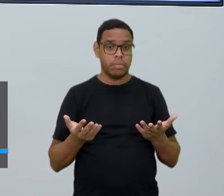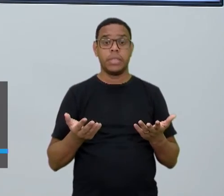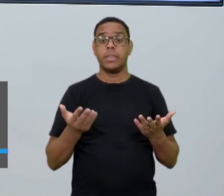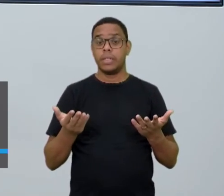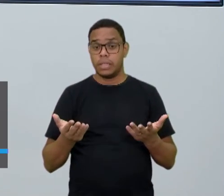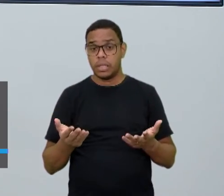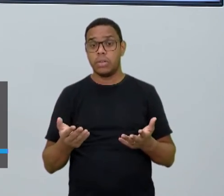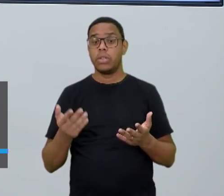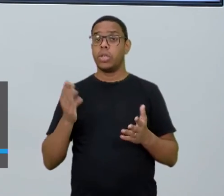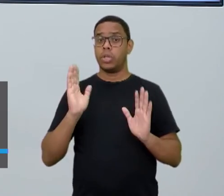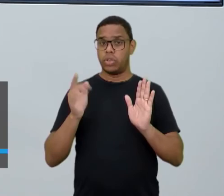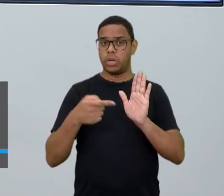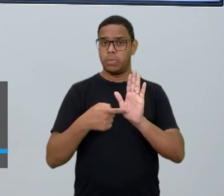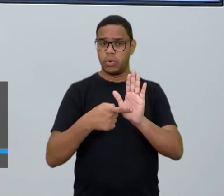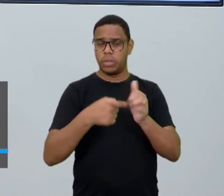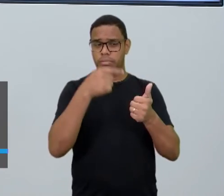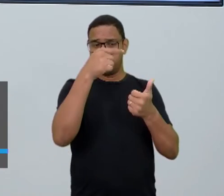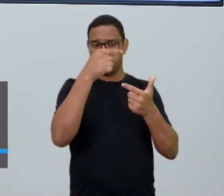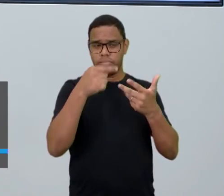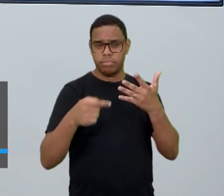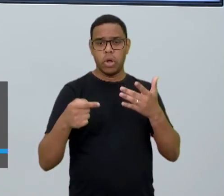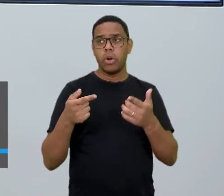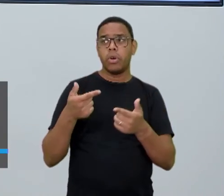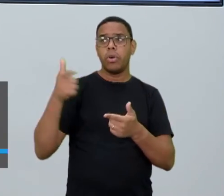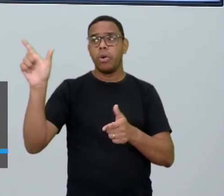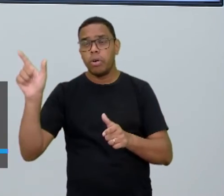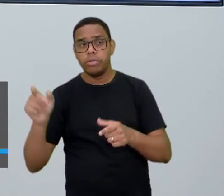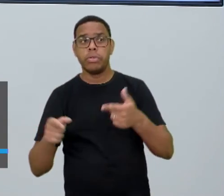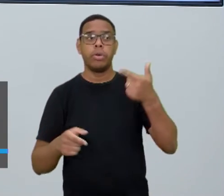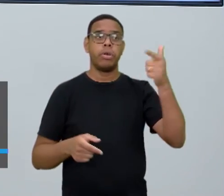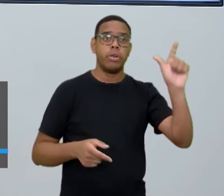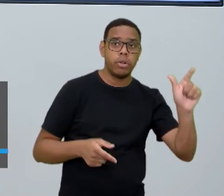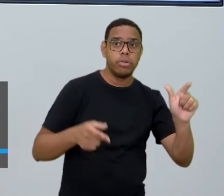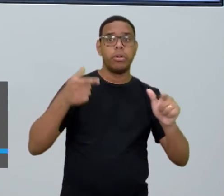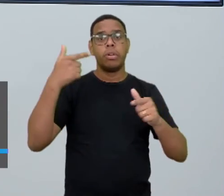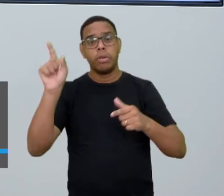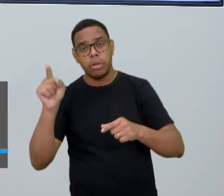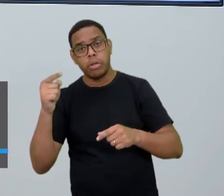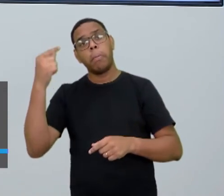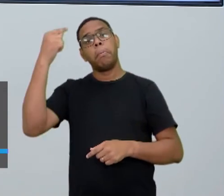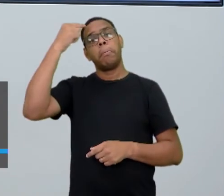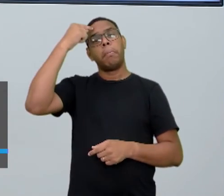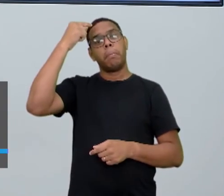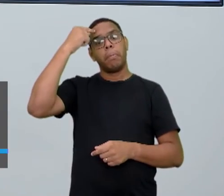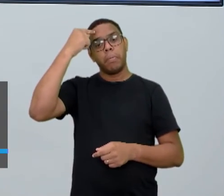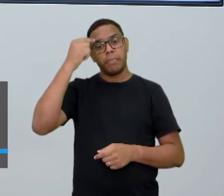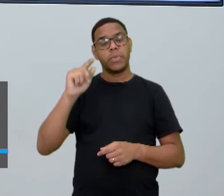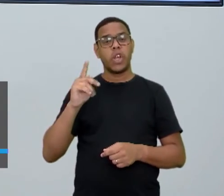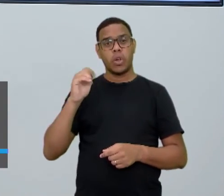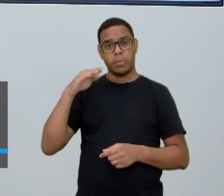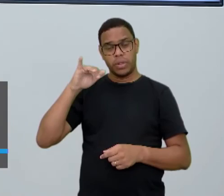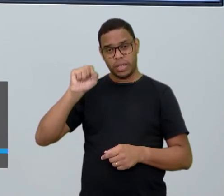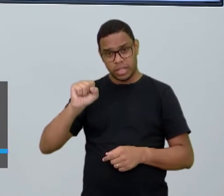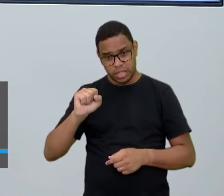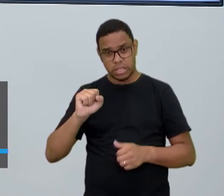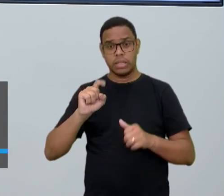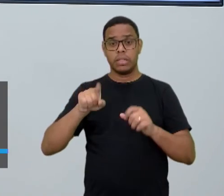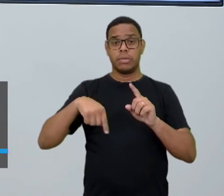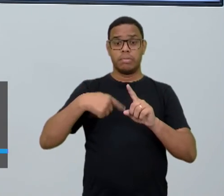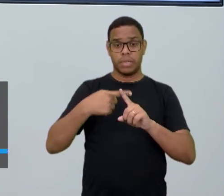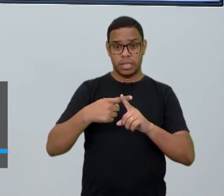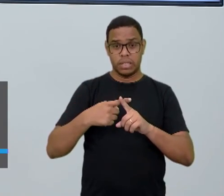eu apontei aí para vocês alguns outros fatores, sem ser os fatores hormonais, sem ser